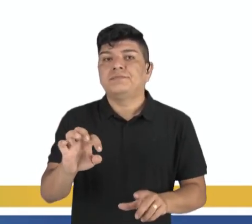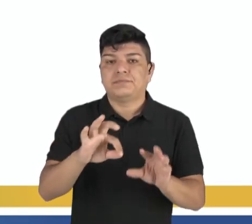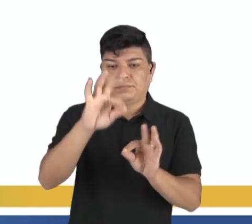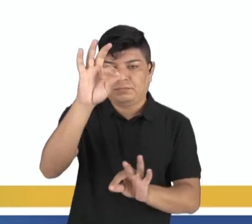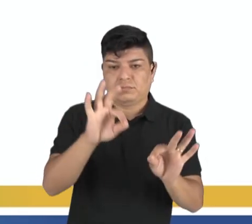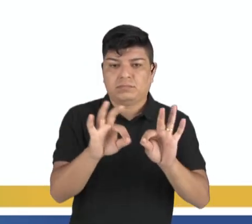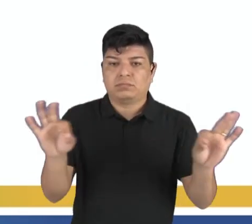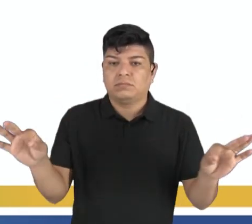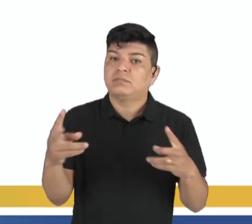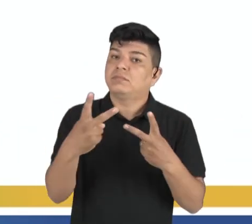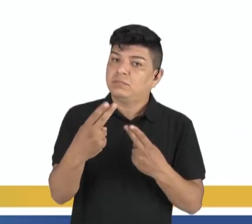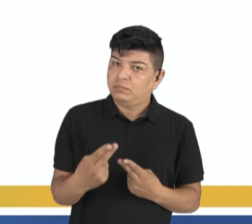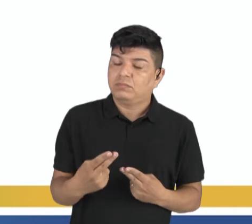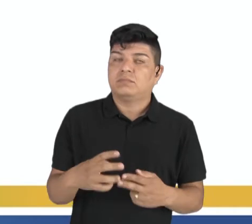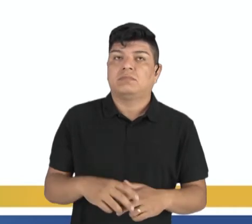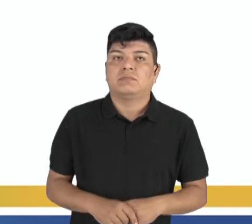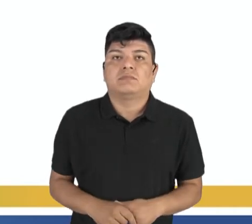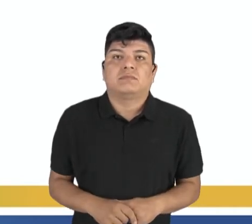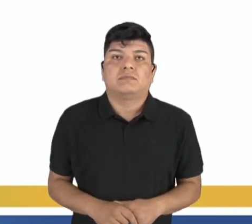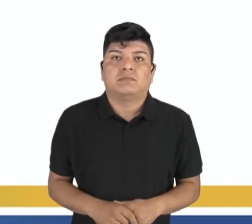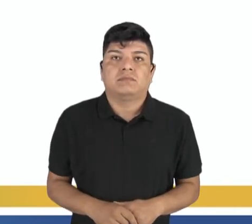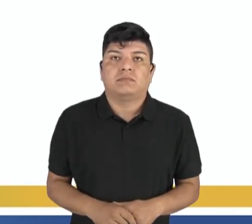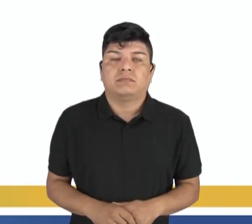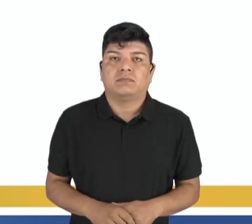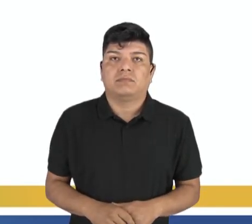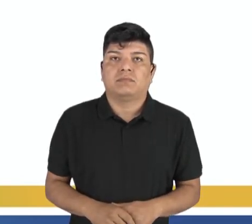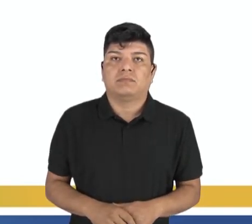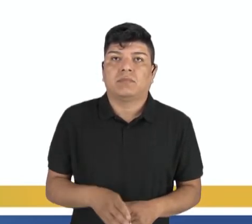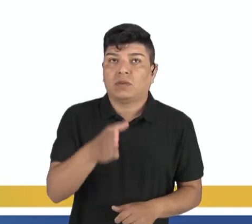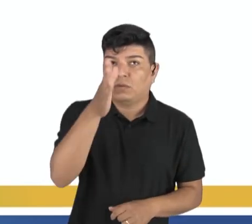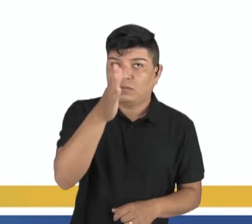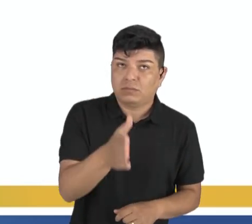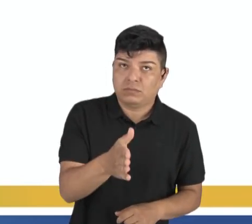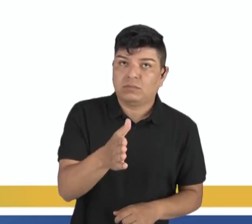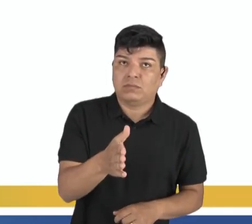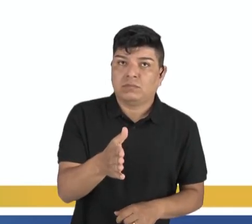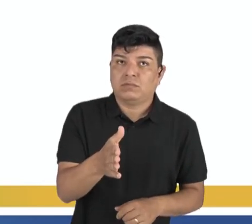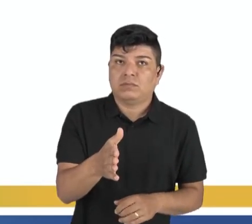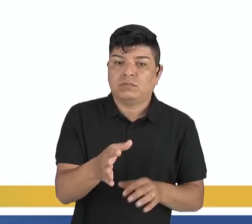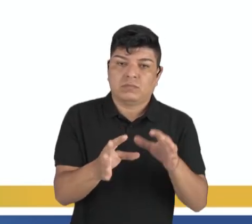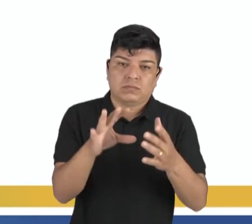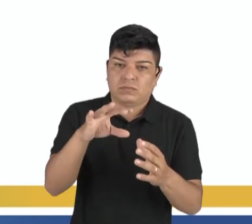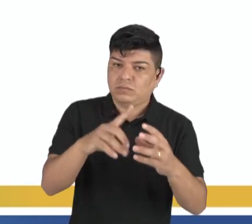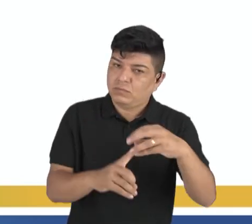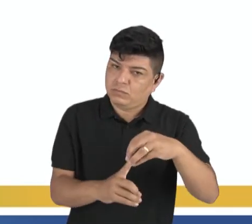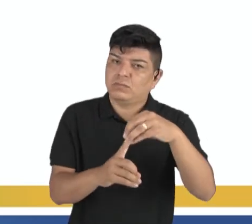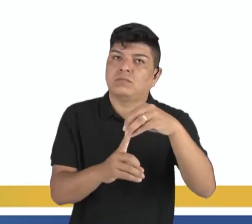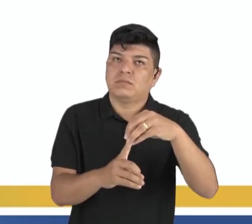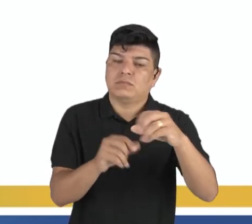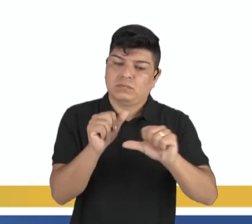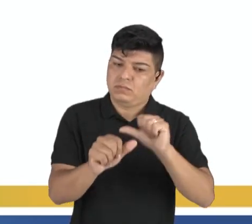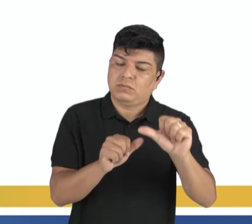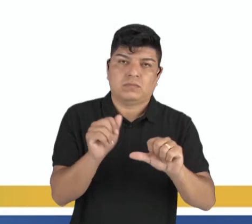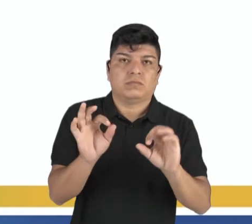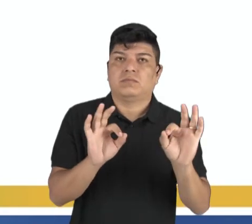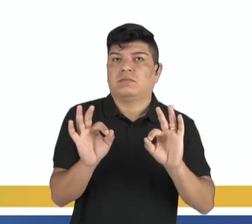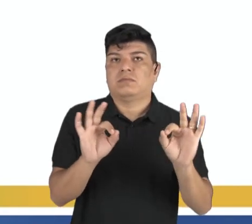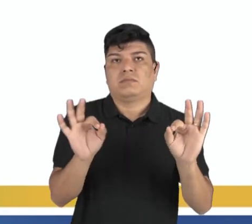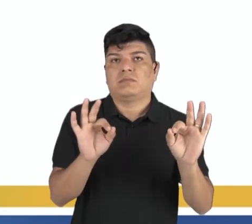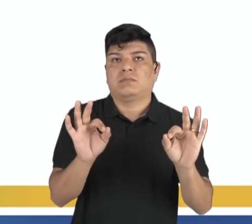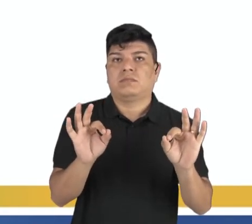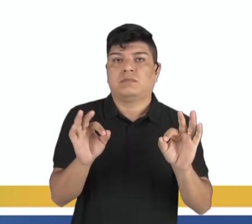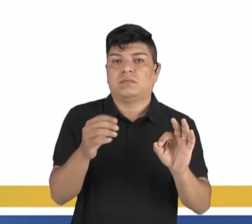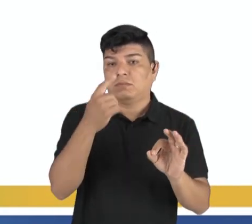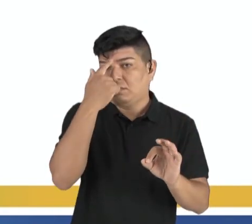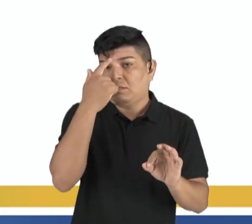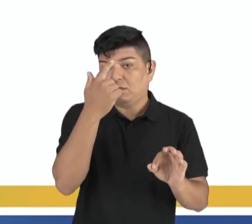ter a mesma amplitude né mesma medida digamos assim e o centro de rotação ele se mantém fixo Pesadelo para rodar seu nome hoje eu estar